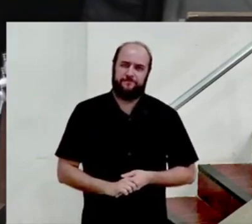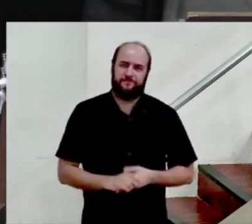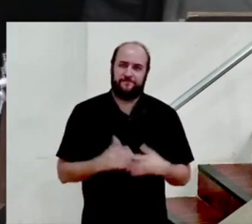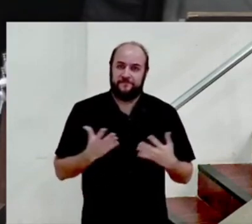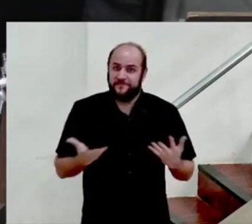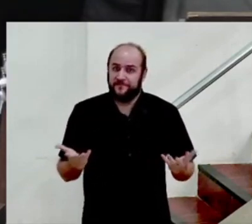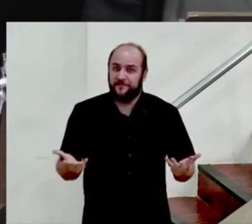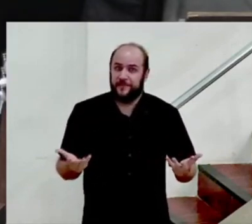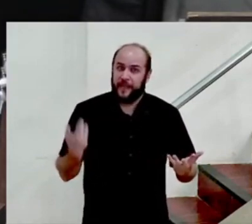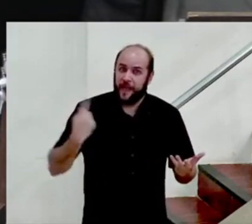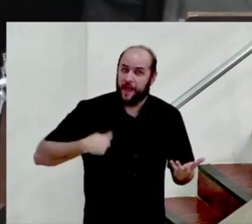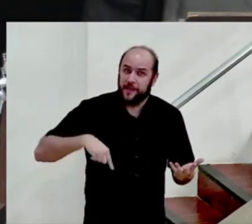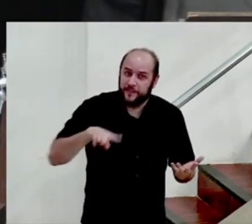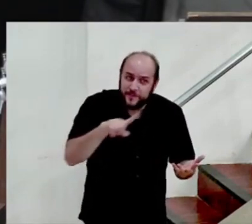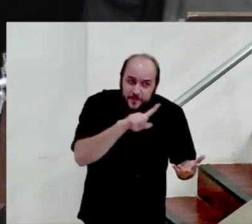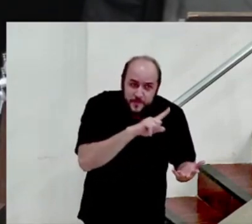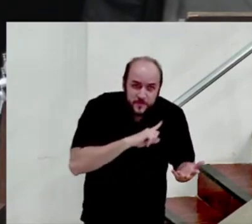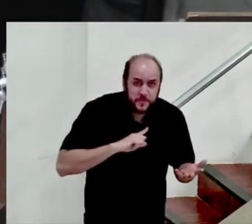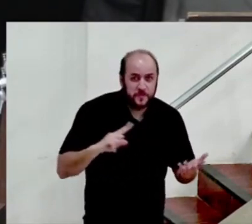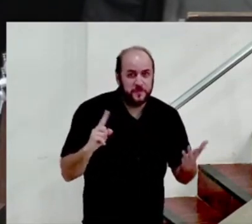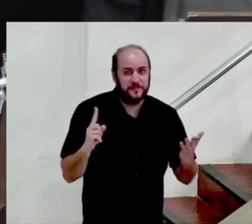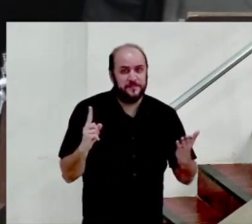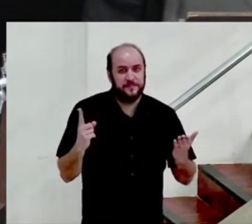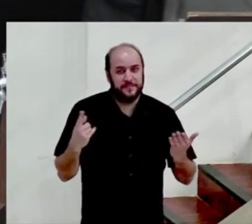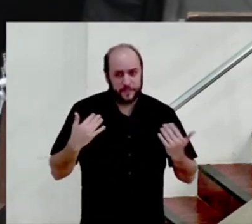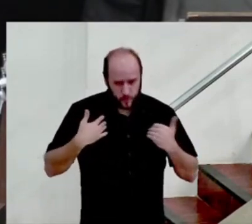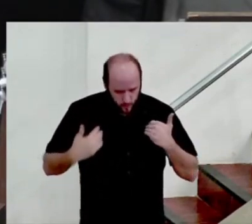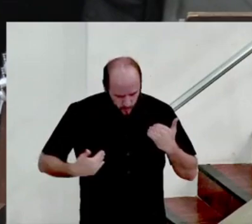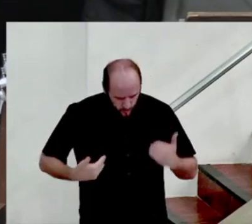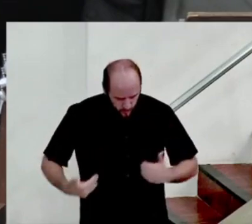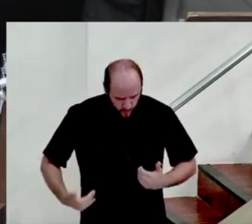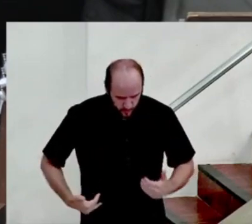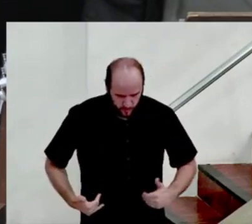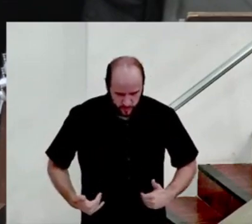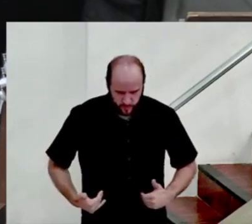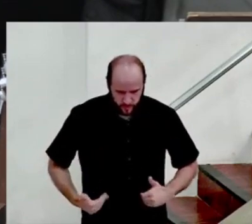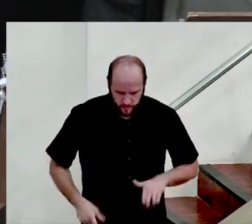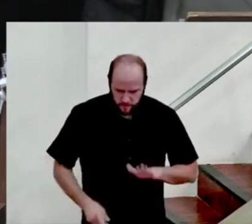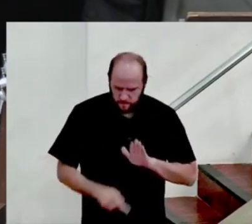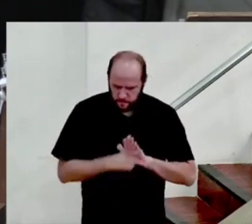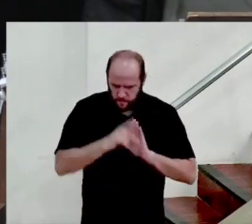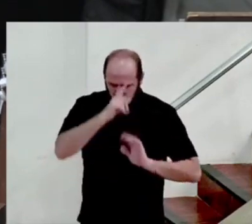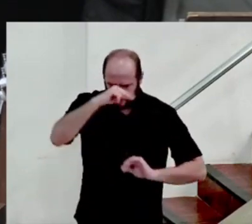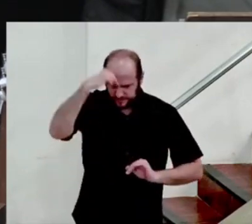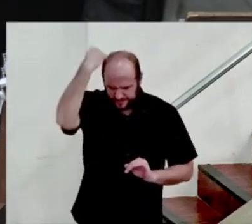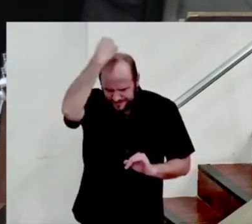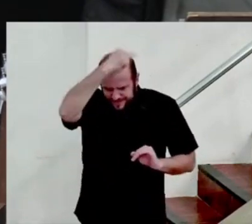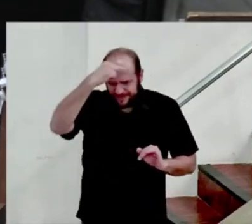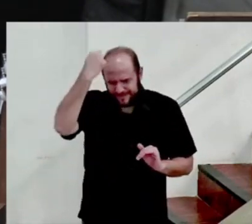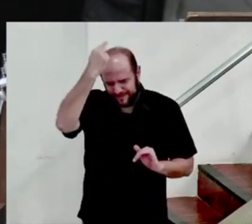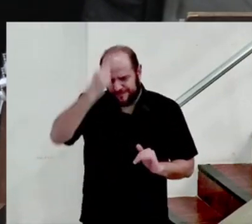irmãos, nós, em nosso corpo, somos um santuário.